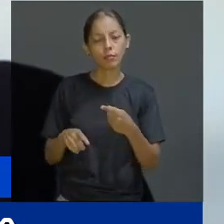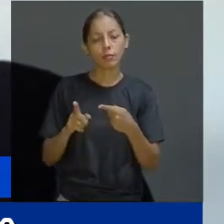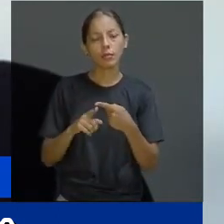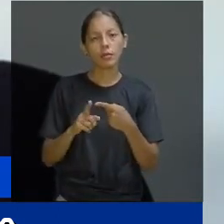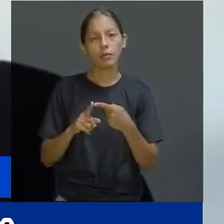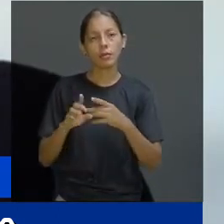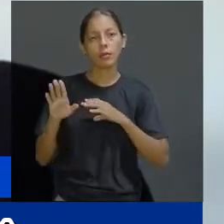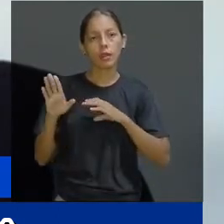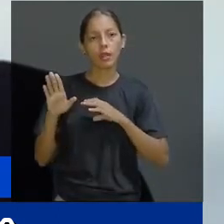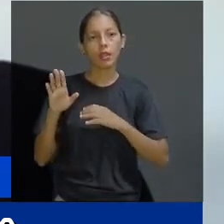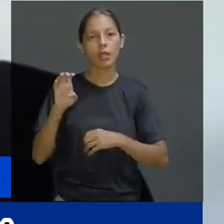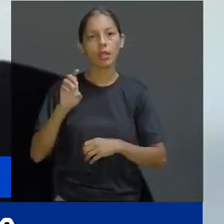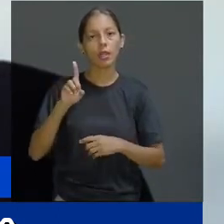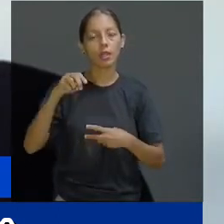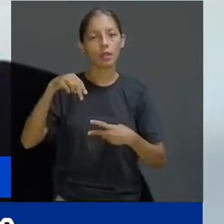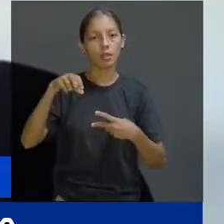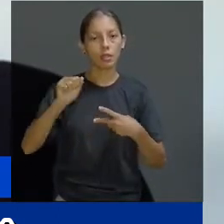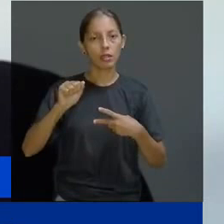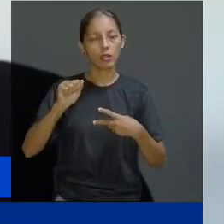e